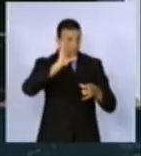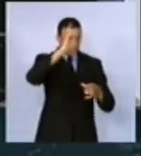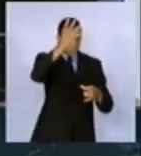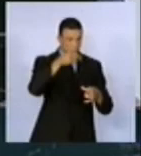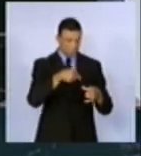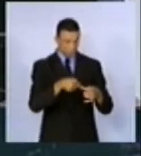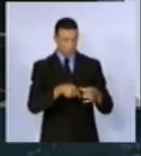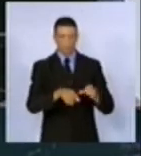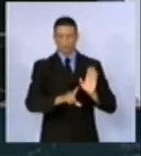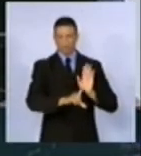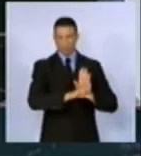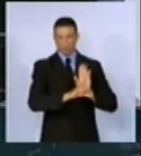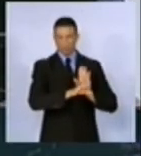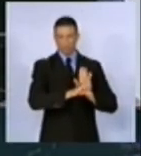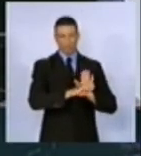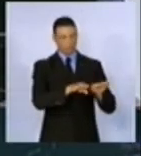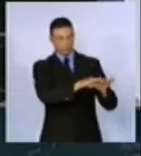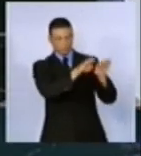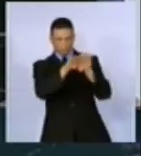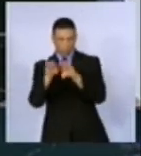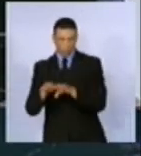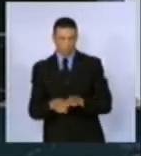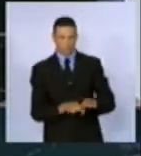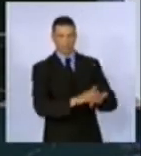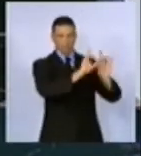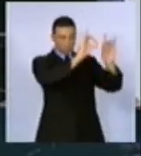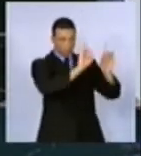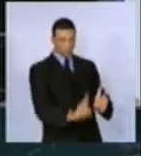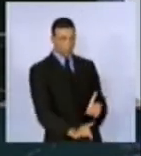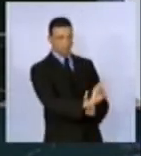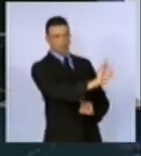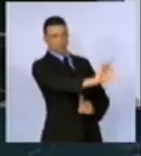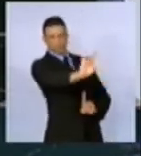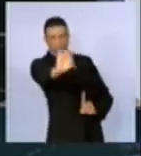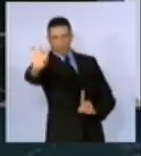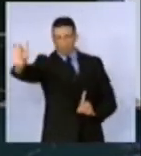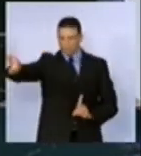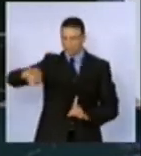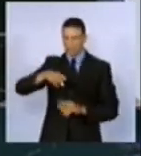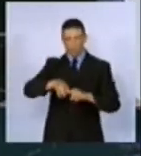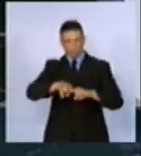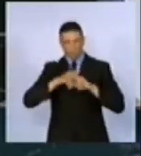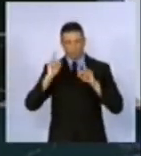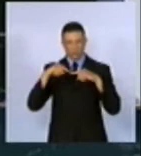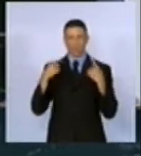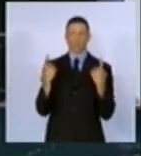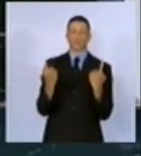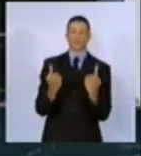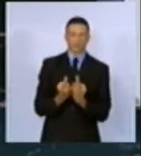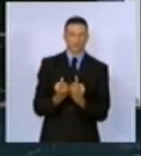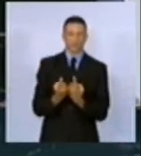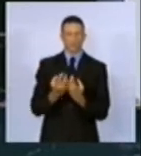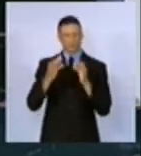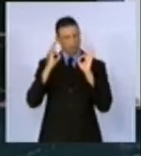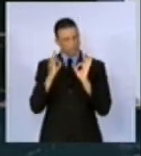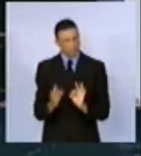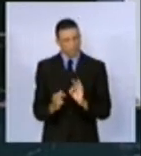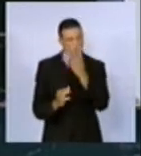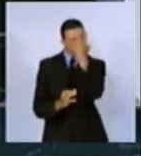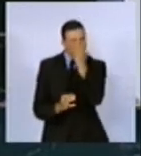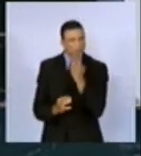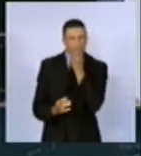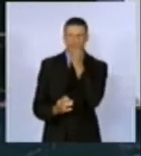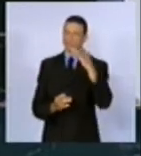estará legitimada democraticamente em grande parte graças a sua atuação tão sobra tão